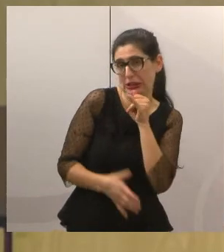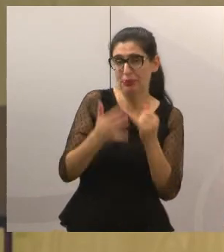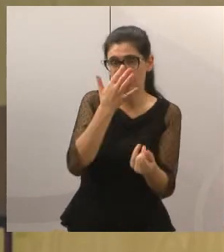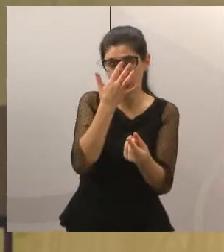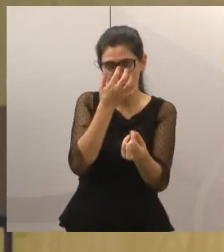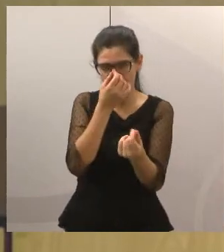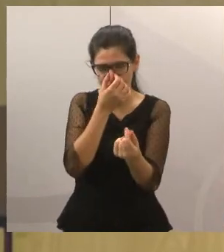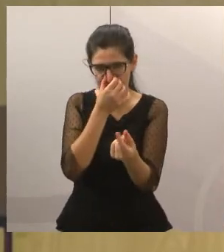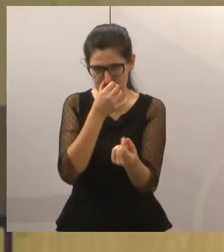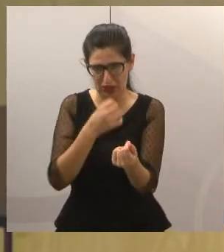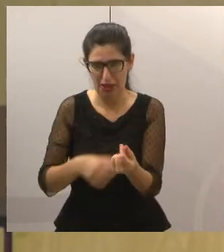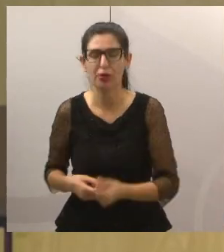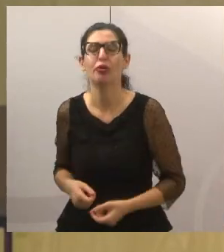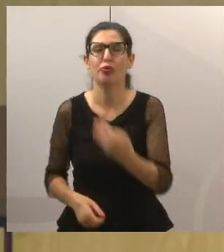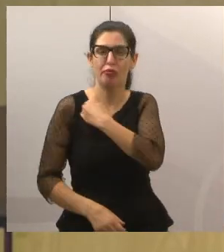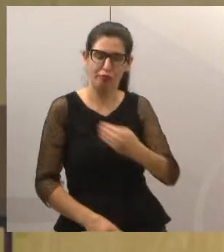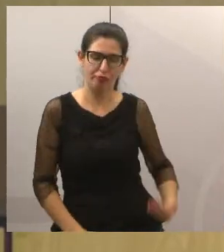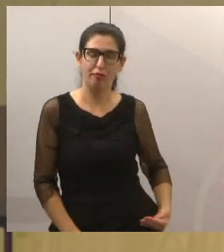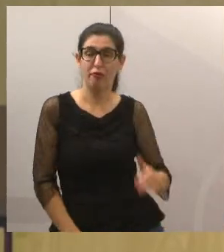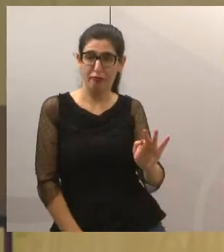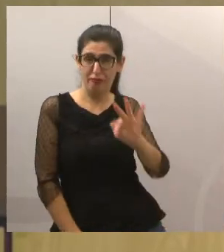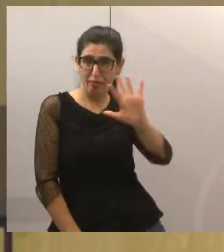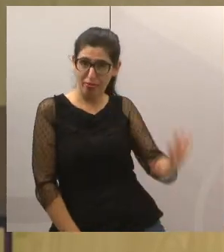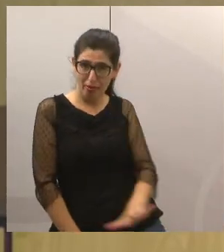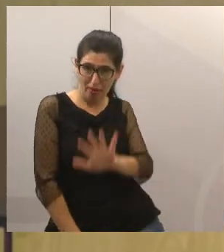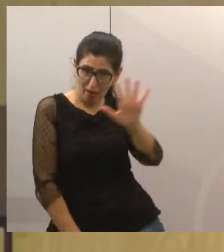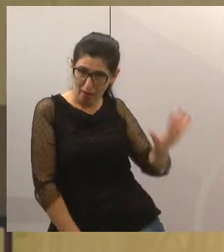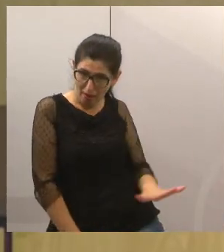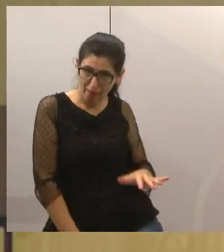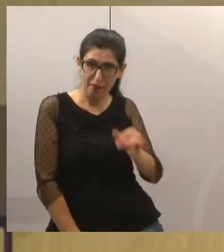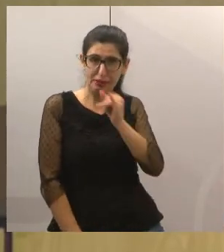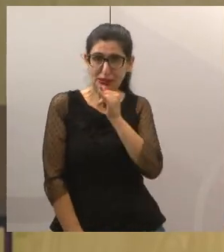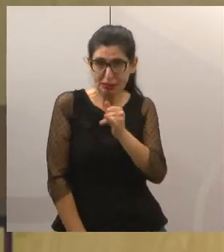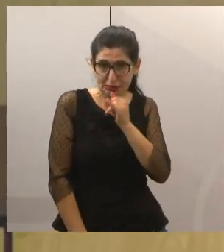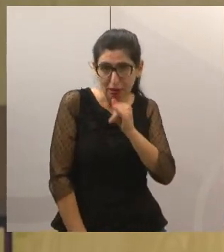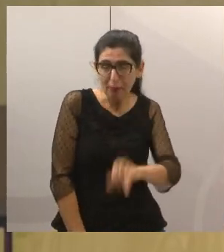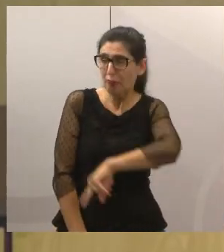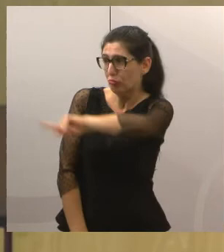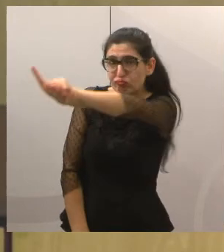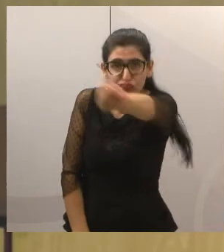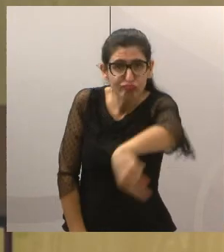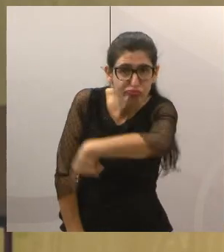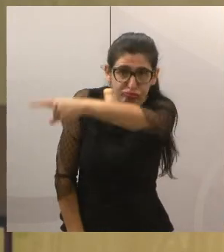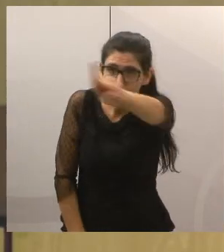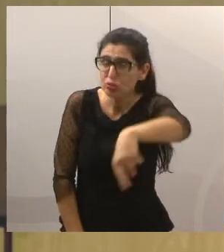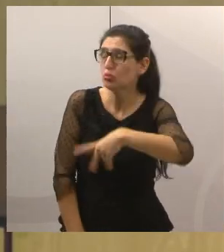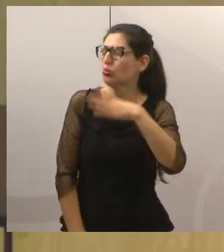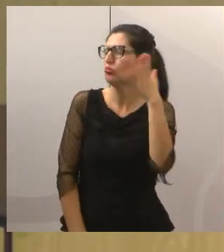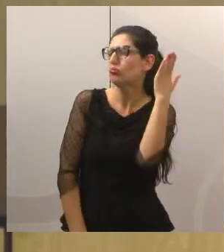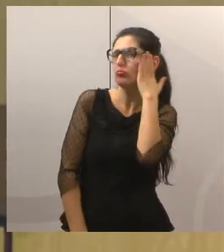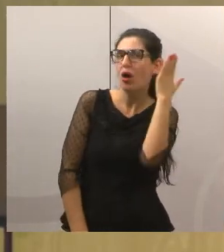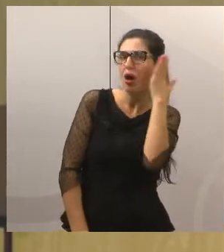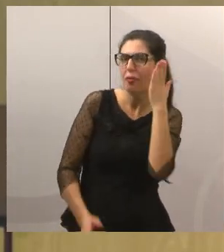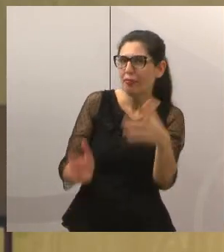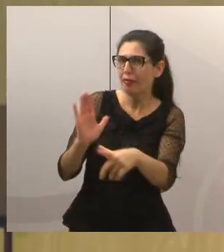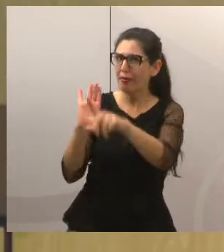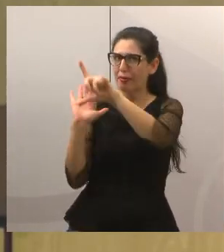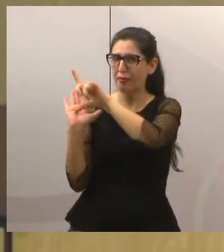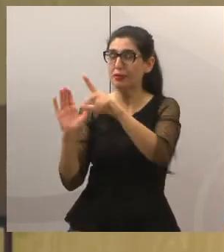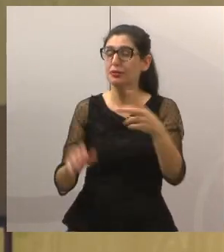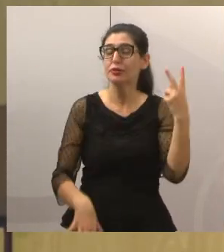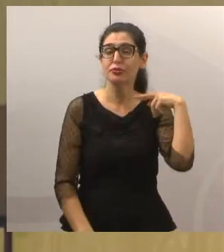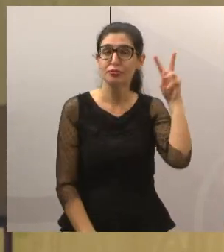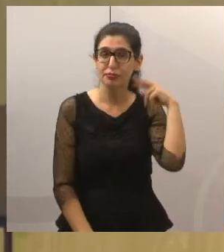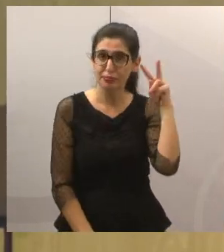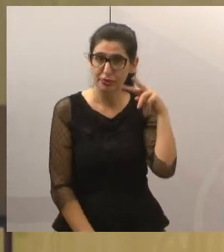parlamentar, governo federal, vamos pegar especificamente o governo federal, vocês são comunicados e também o vereador, caso ele